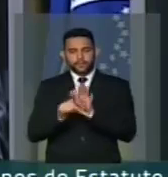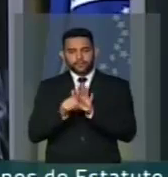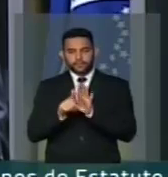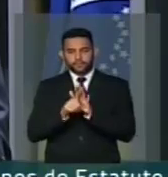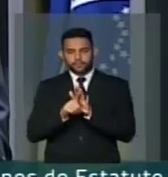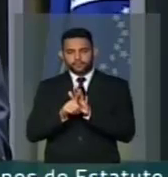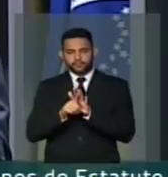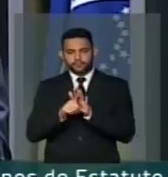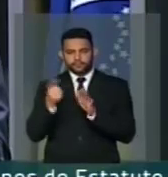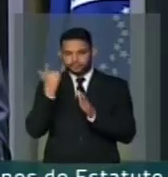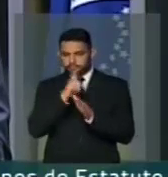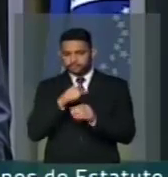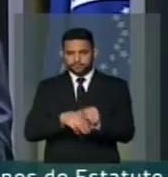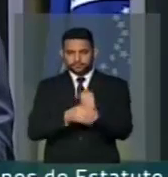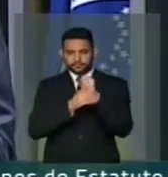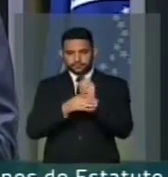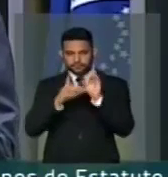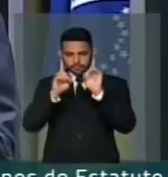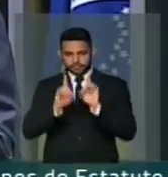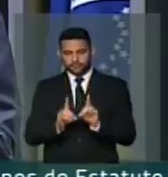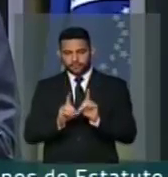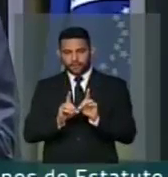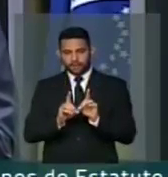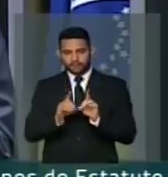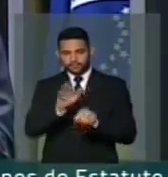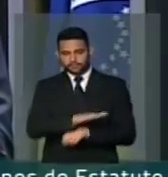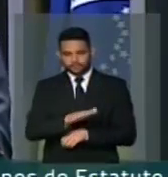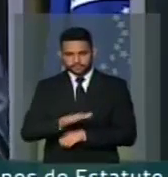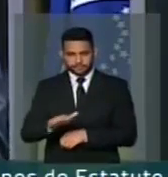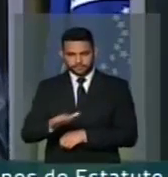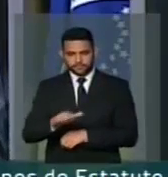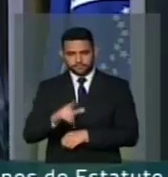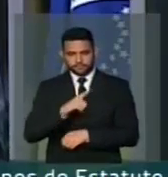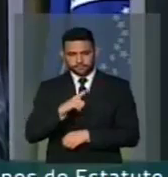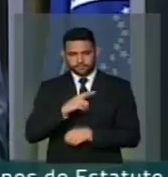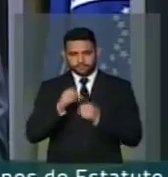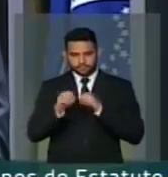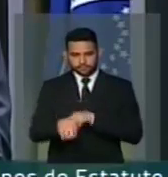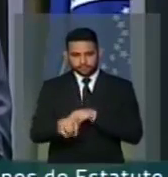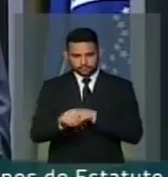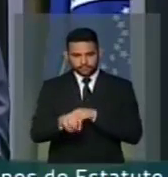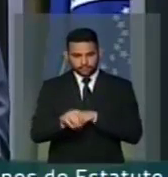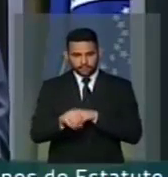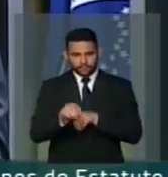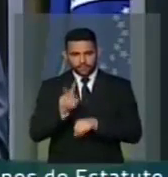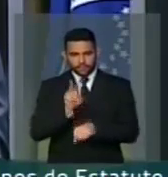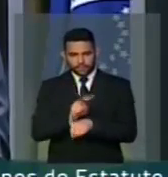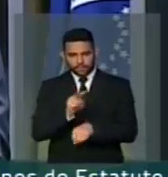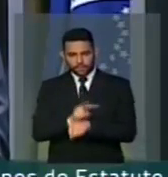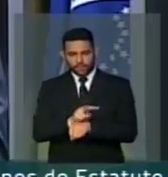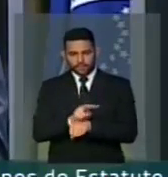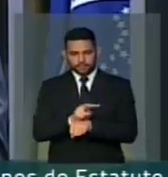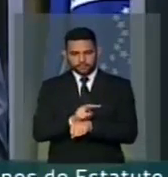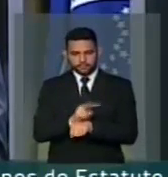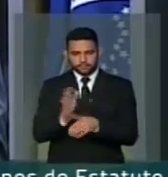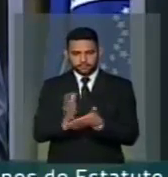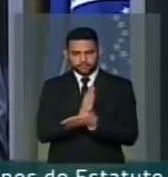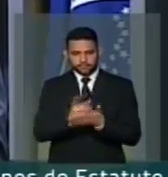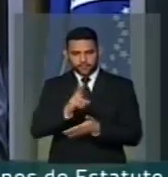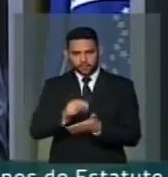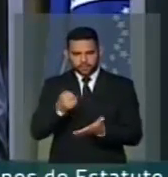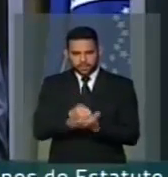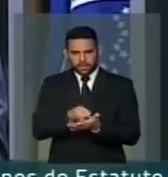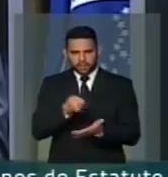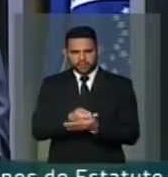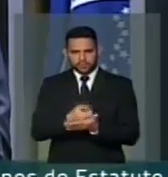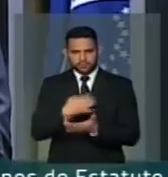restou confirmado o direito da criança e do adolescente a ser educado e cuidado, sem o uso de